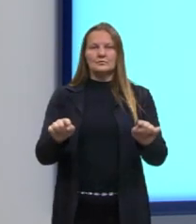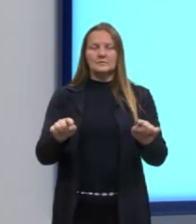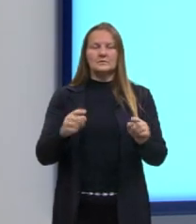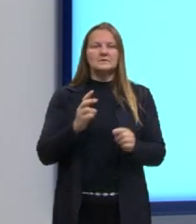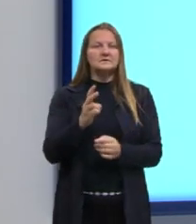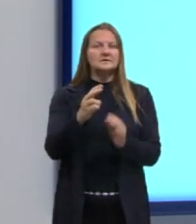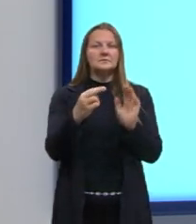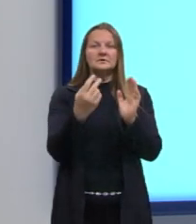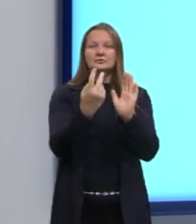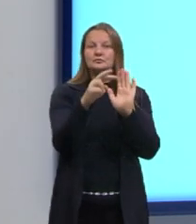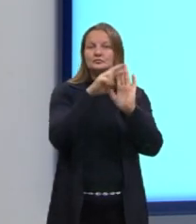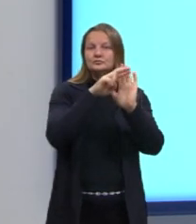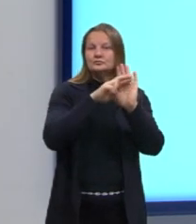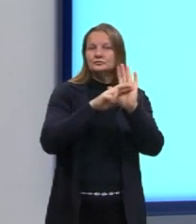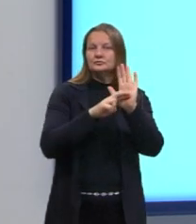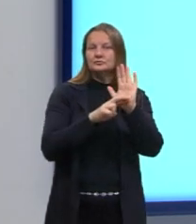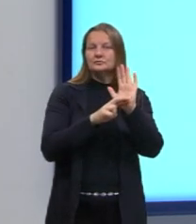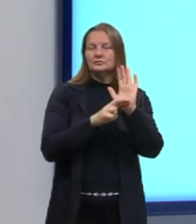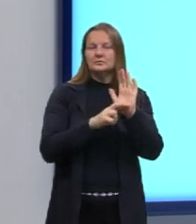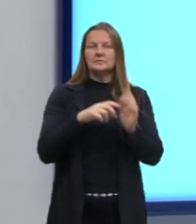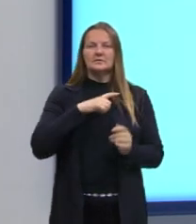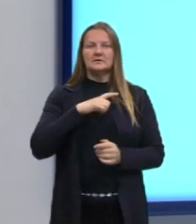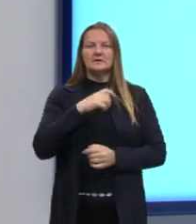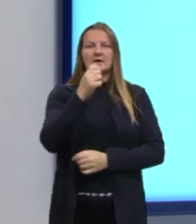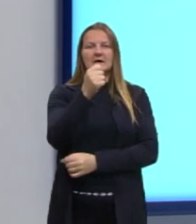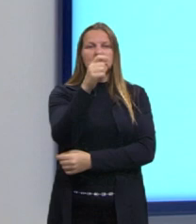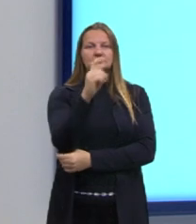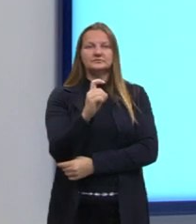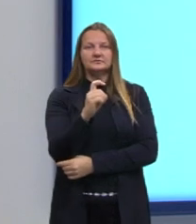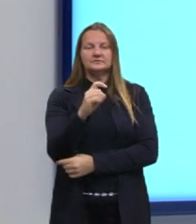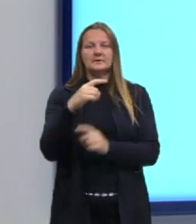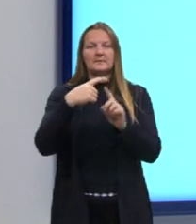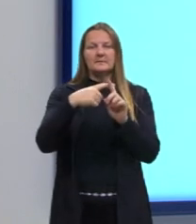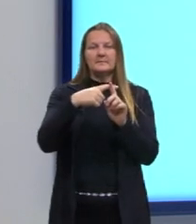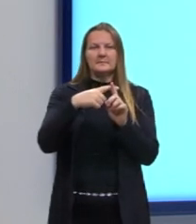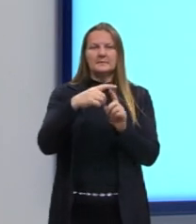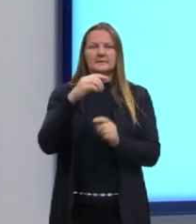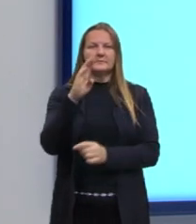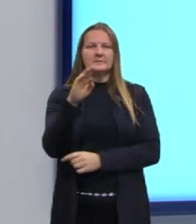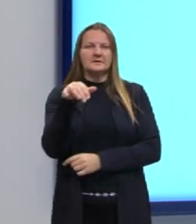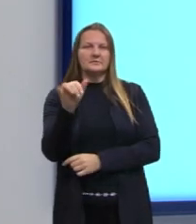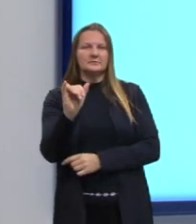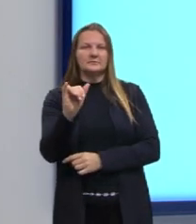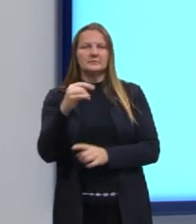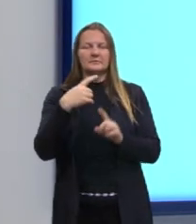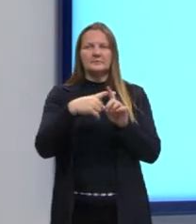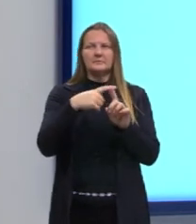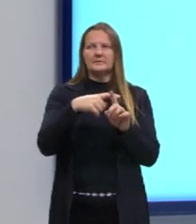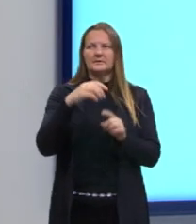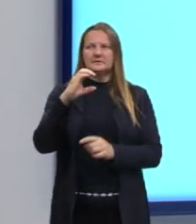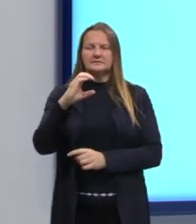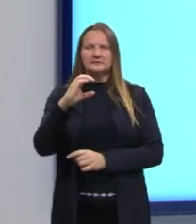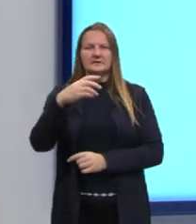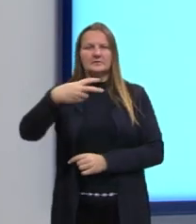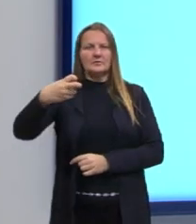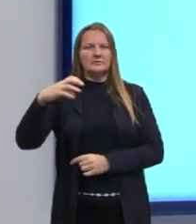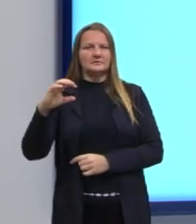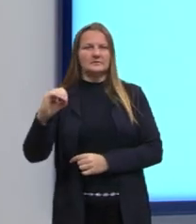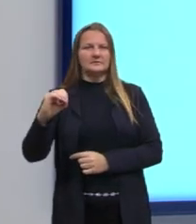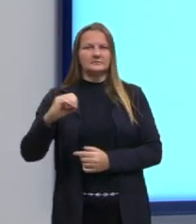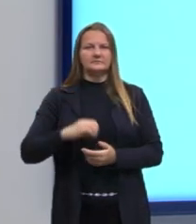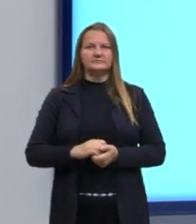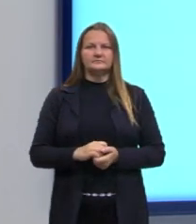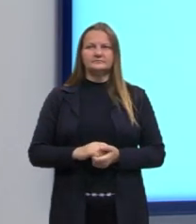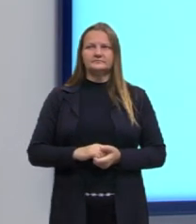um formato que nós chamamos de AX + by + C = 0